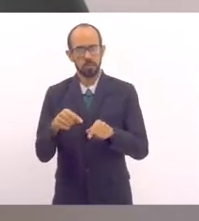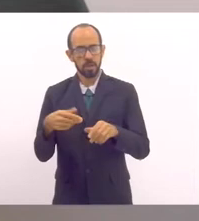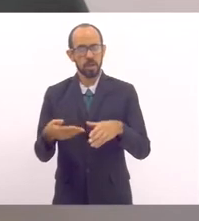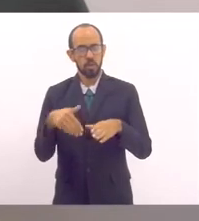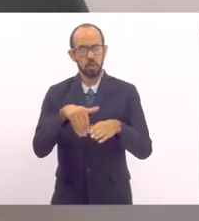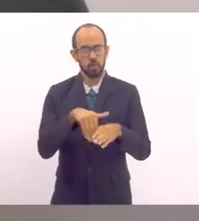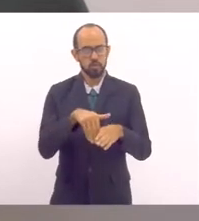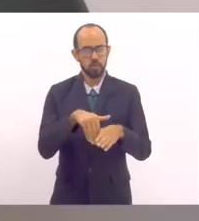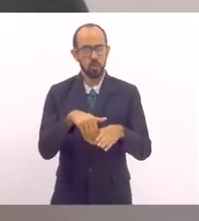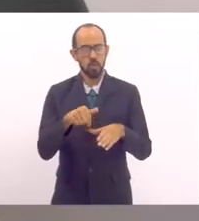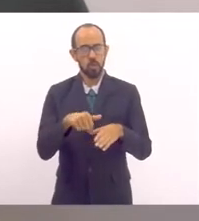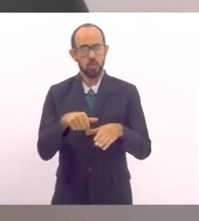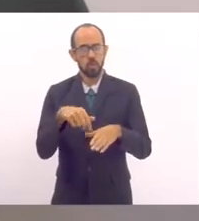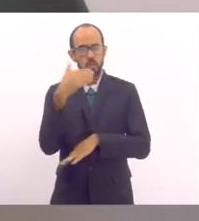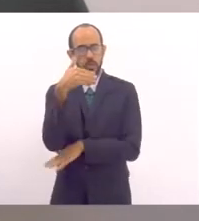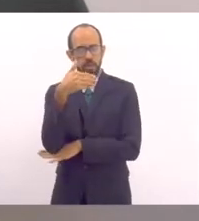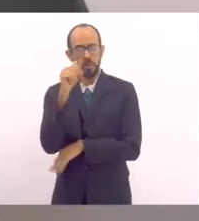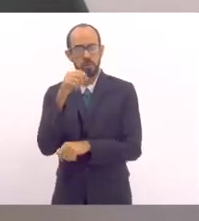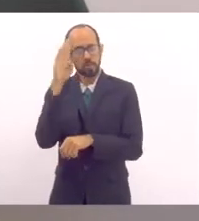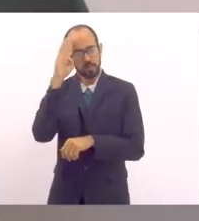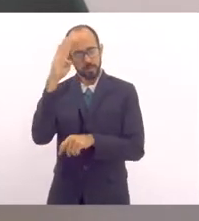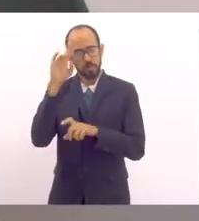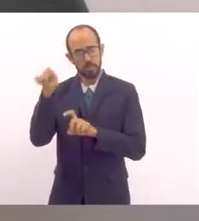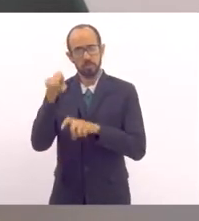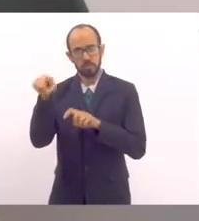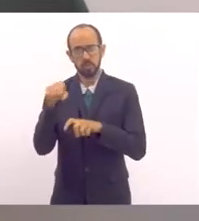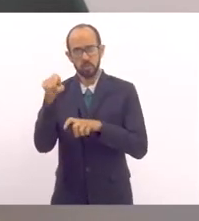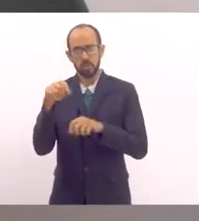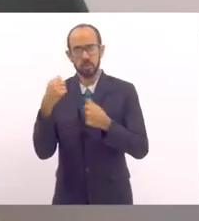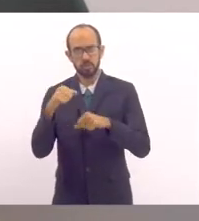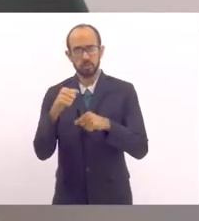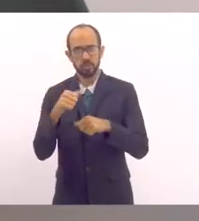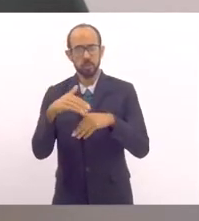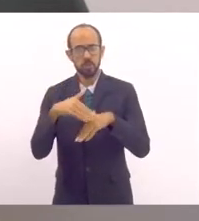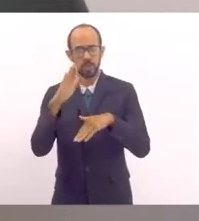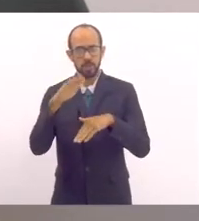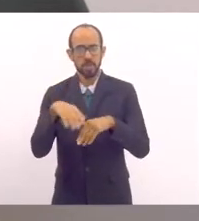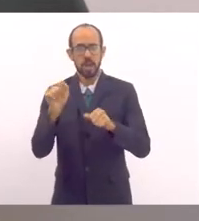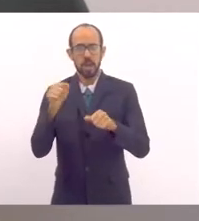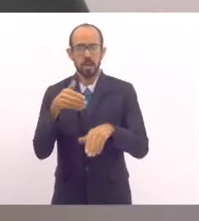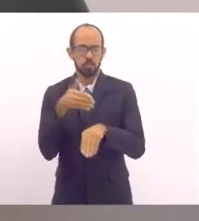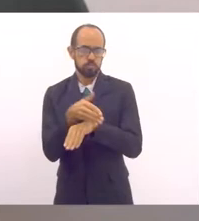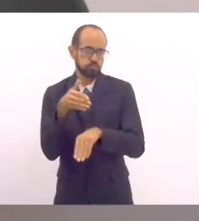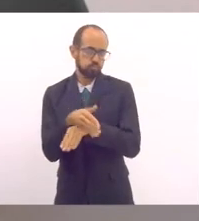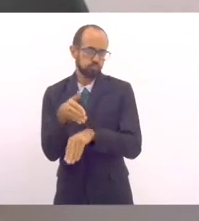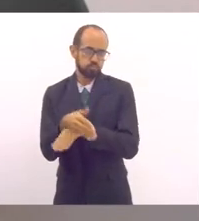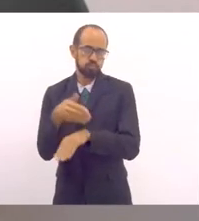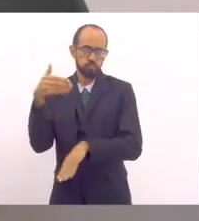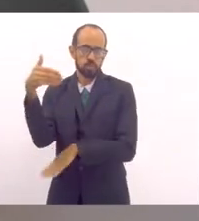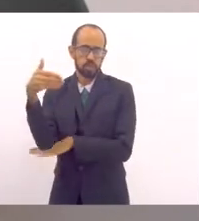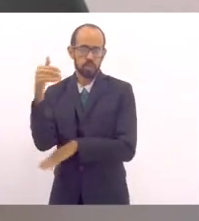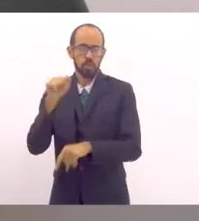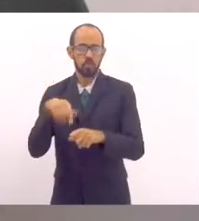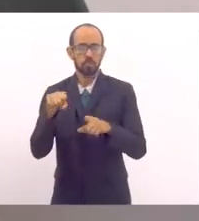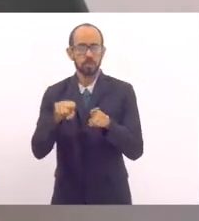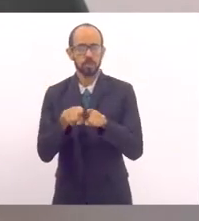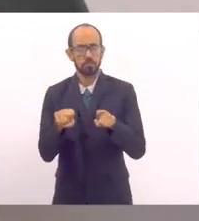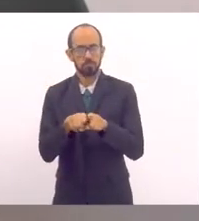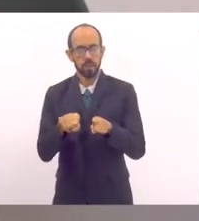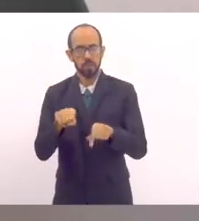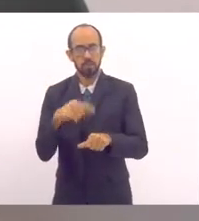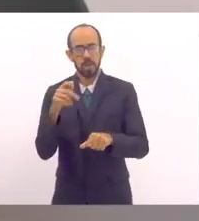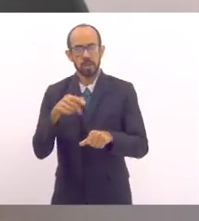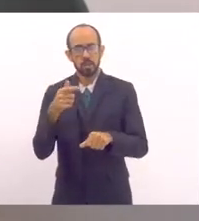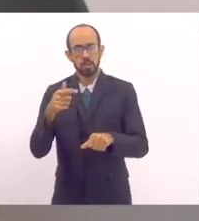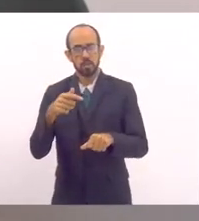do interior, que a gente precisa aumentar a ocupação hoteleira, e a entrada do Rio de Janeiro pode fazer com que o turista internacional ele não fique